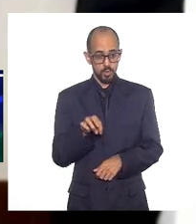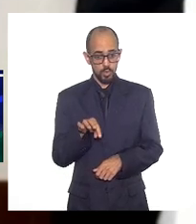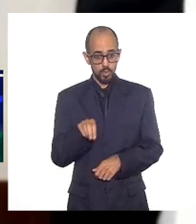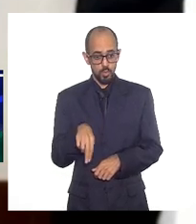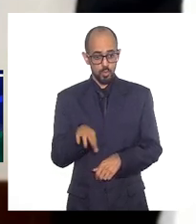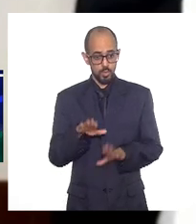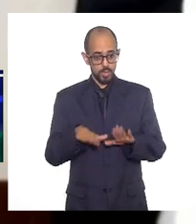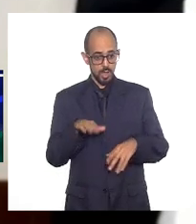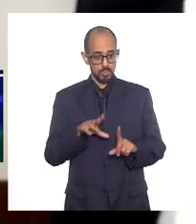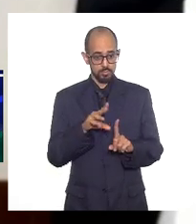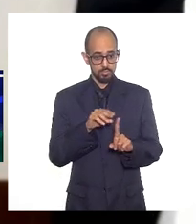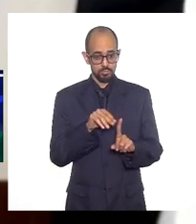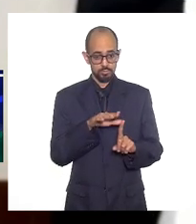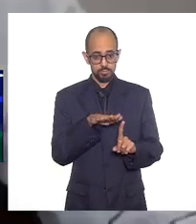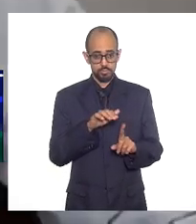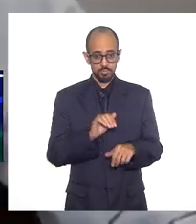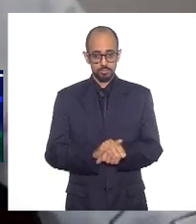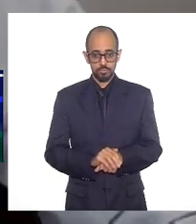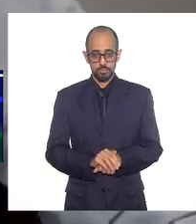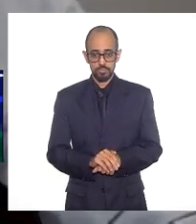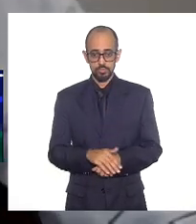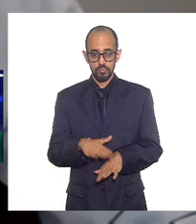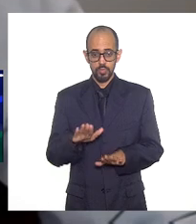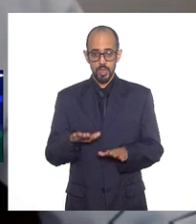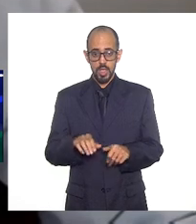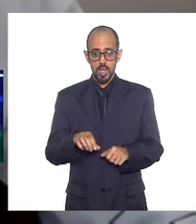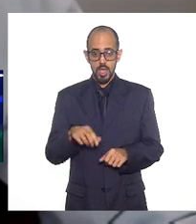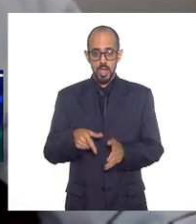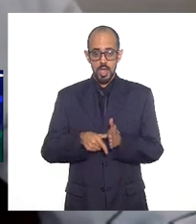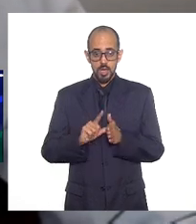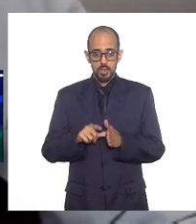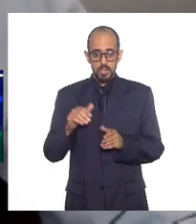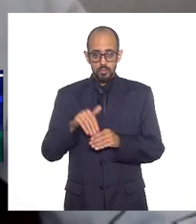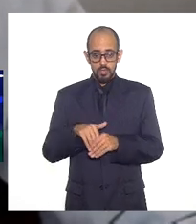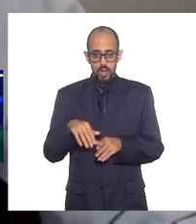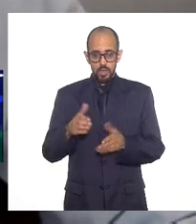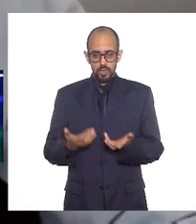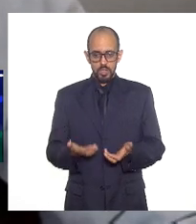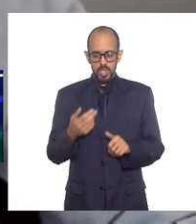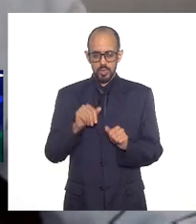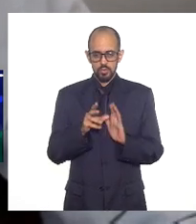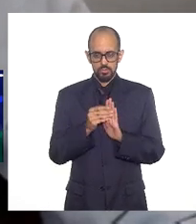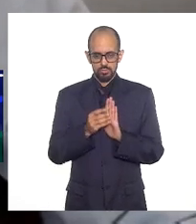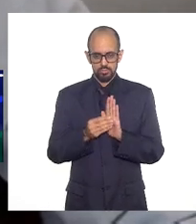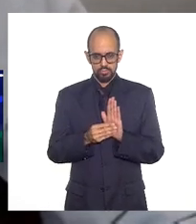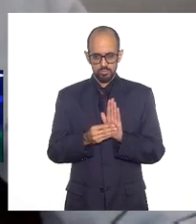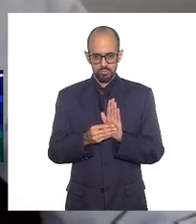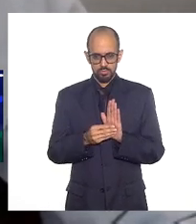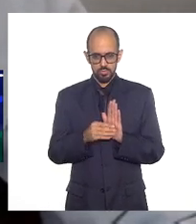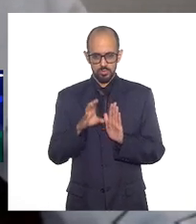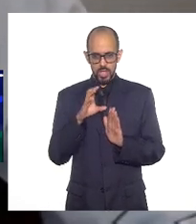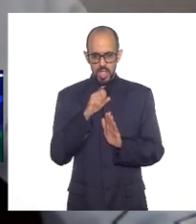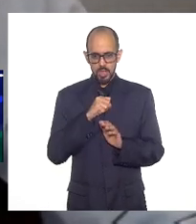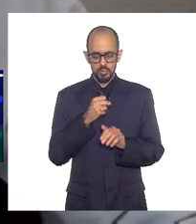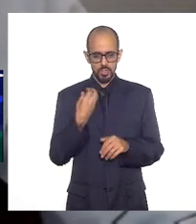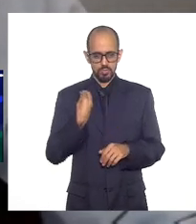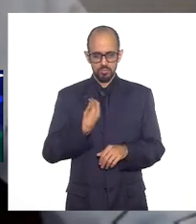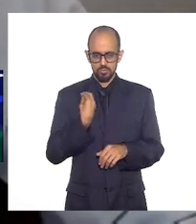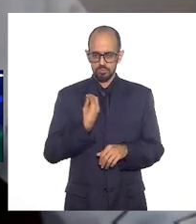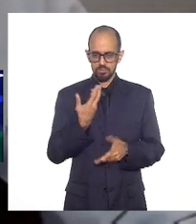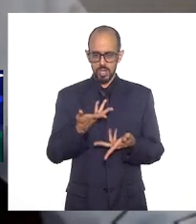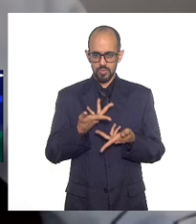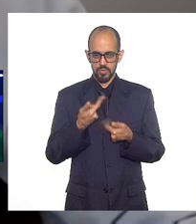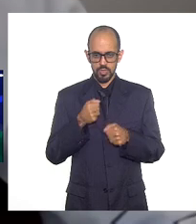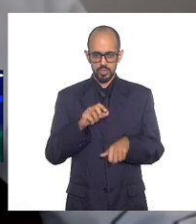Deputado Valdec Carneiro. Presidente, antes de dar o voto, eu queria só registrar aqui a excelente participação do